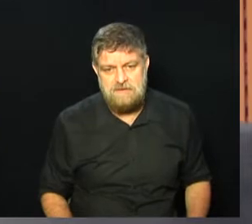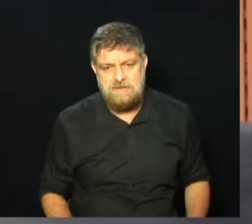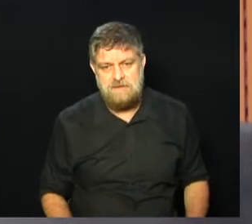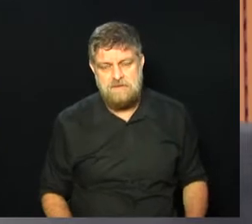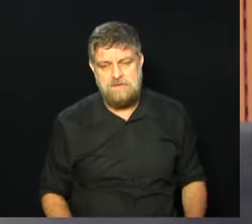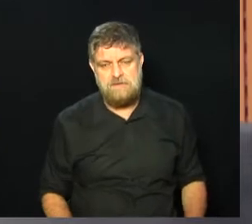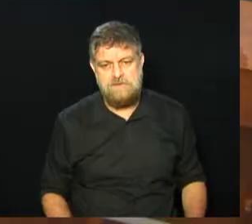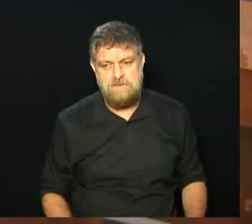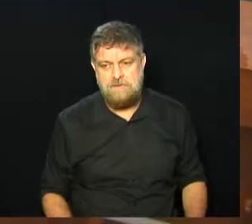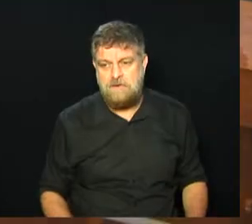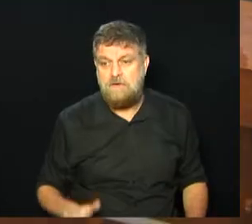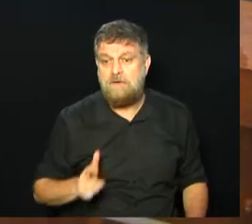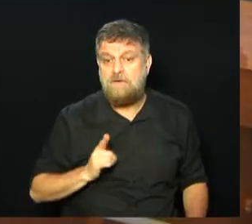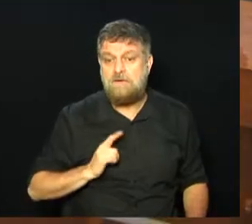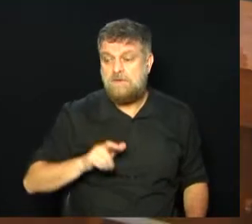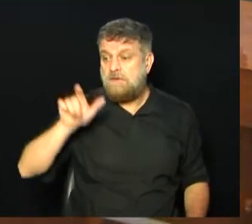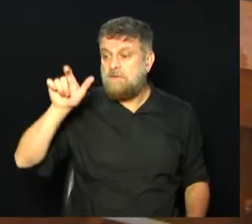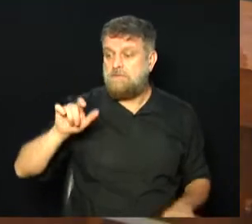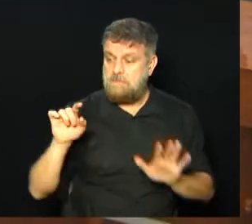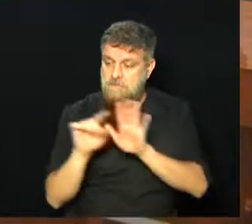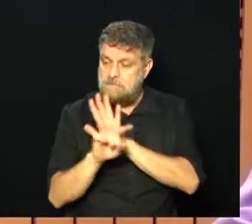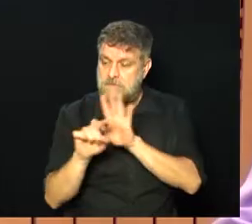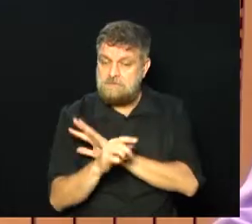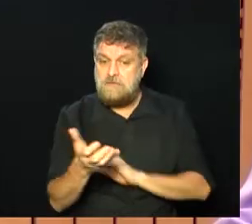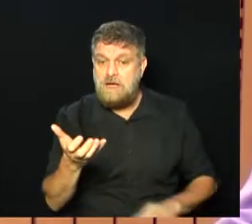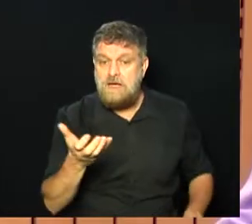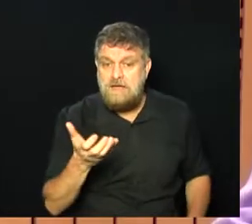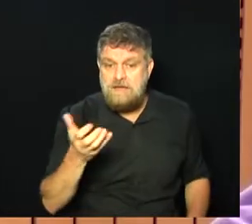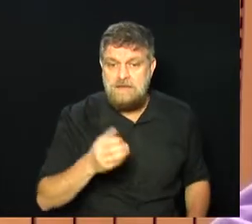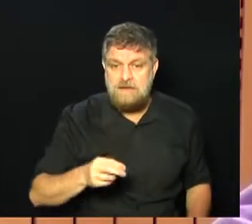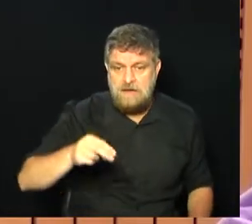Parece que tem mais alguém que quer perguntar, o Mecão, por favor.